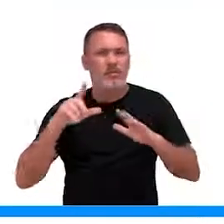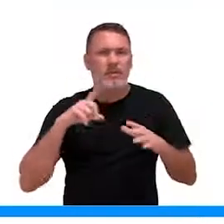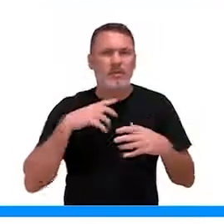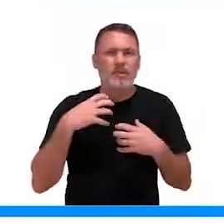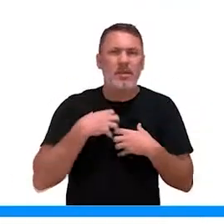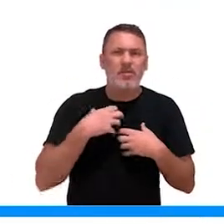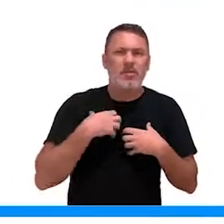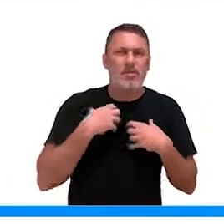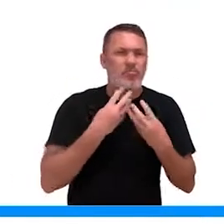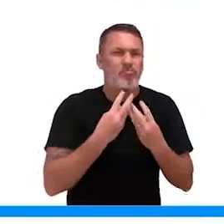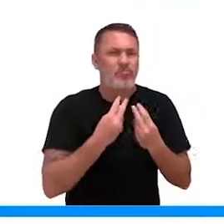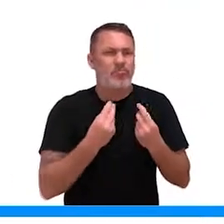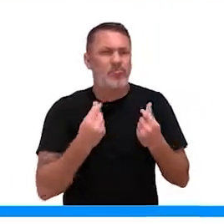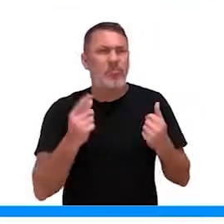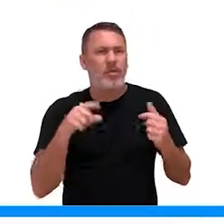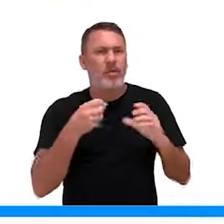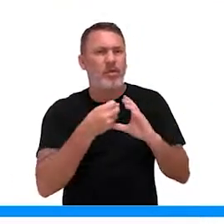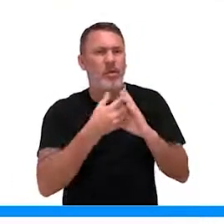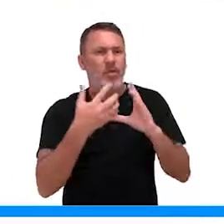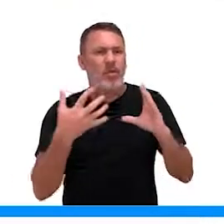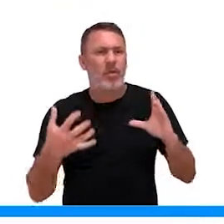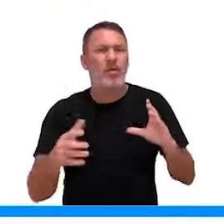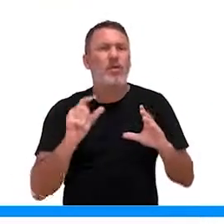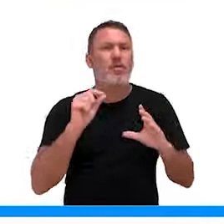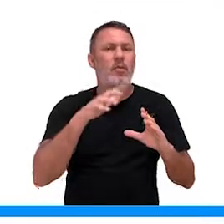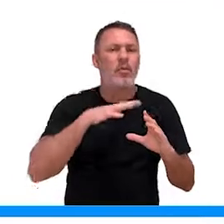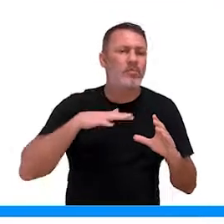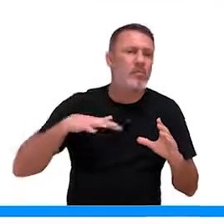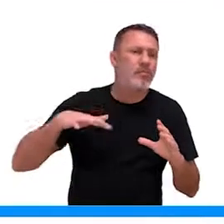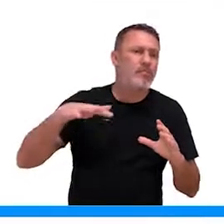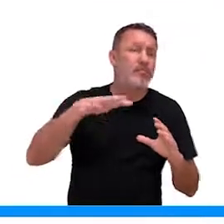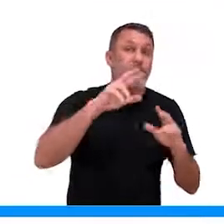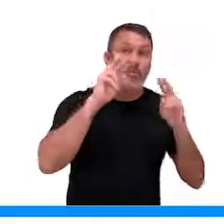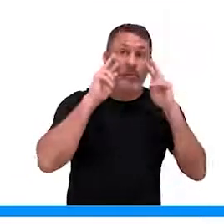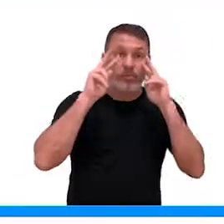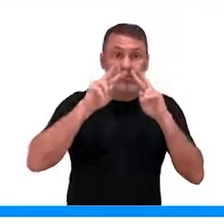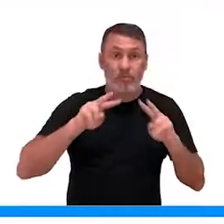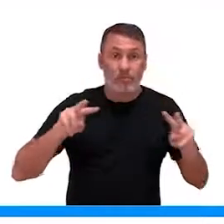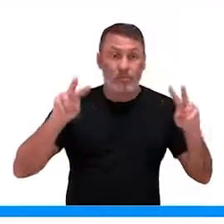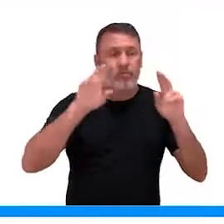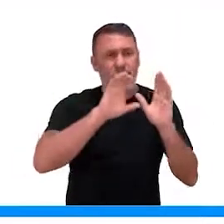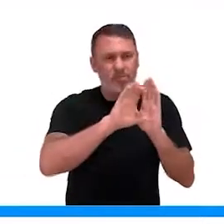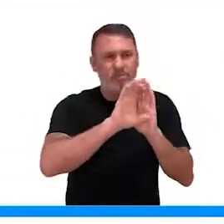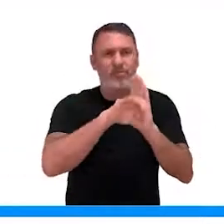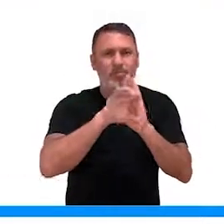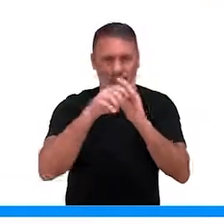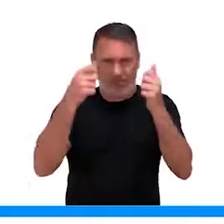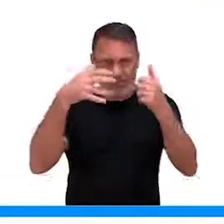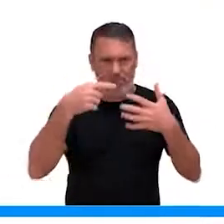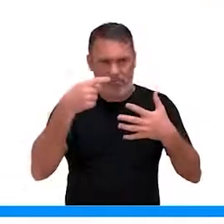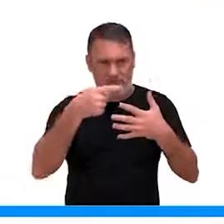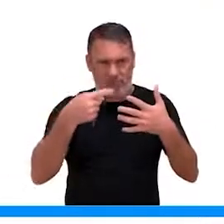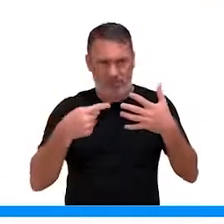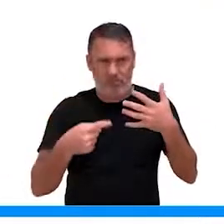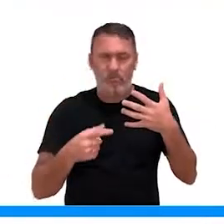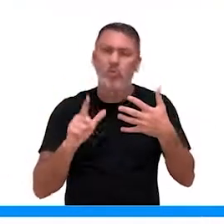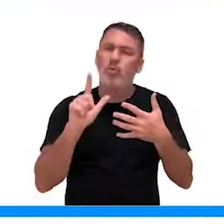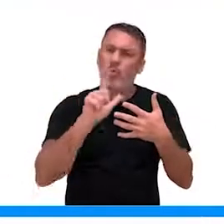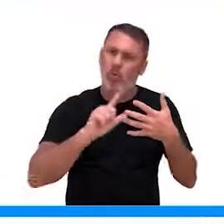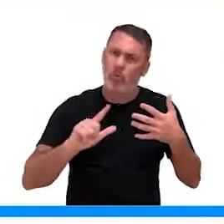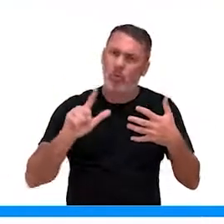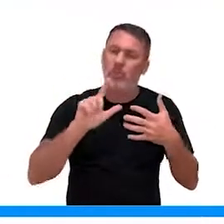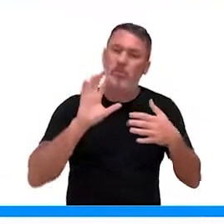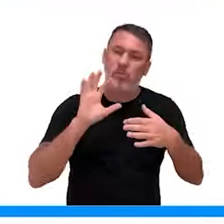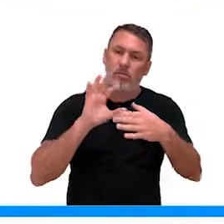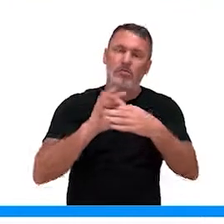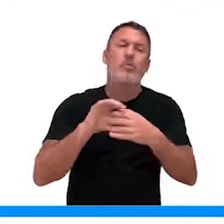sentidos, a maneira que nós vamos caracterizar as paisagens. Então, todos esses conceitos aqui, eles, claro que nós vamos priorizar hoje o conceito